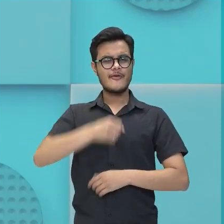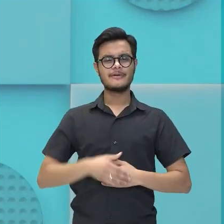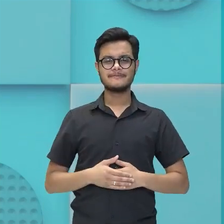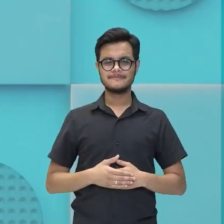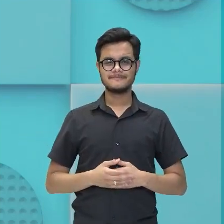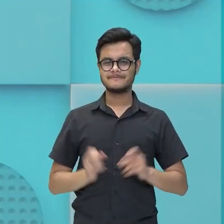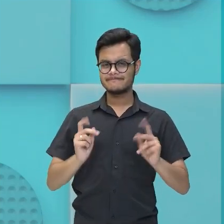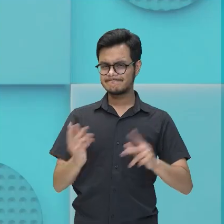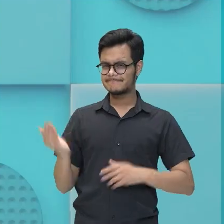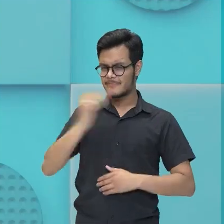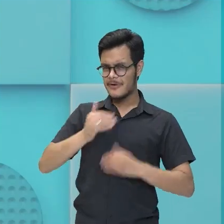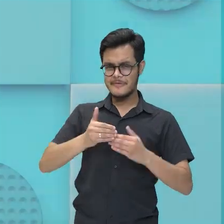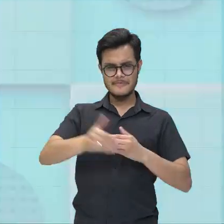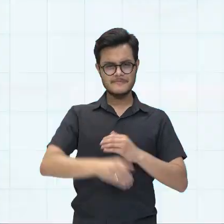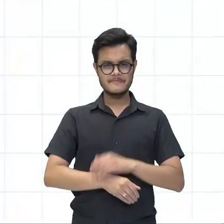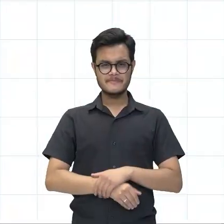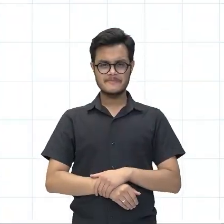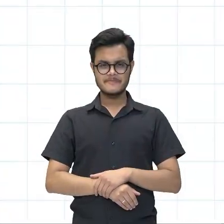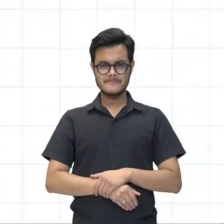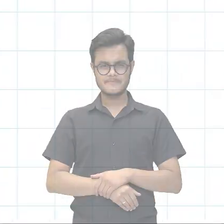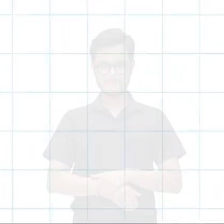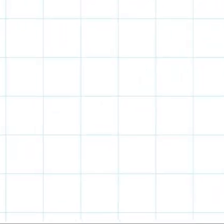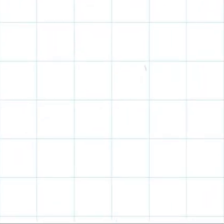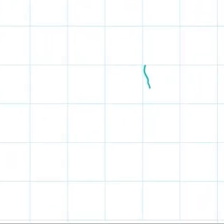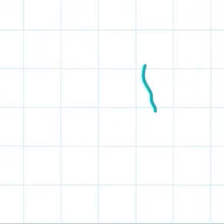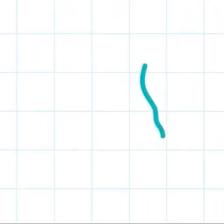certo? Então, vamos à nossa aula.